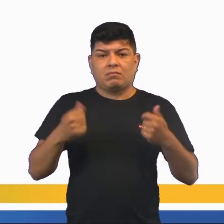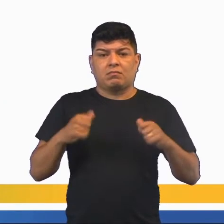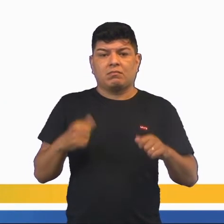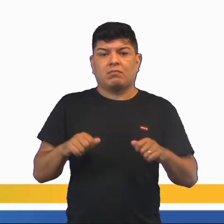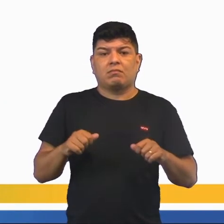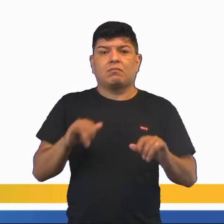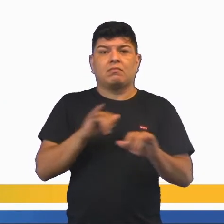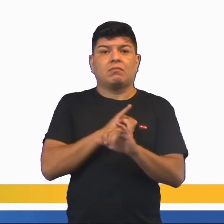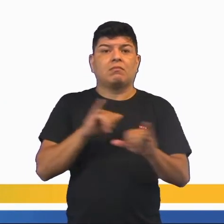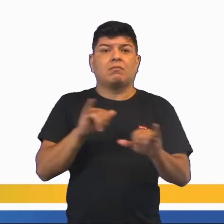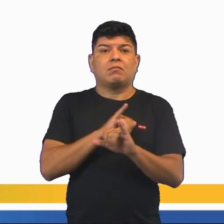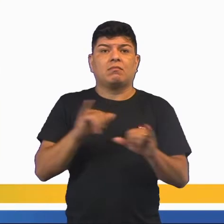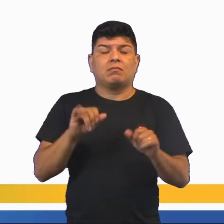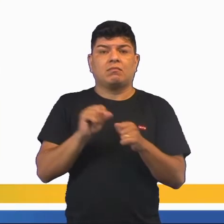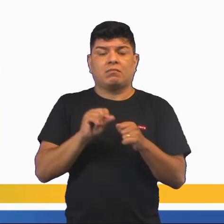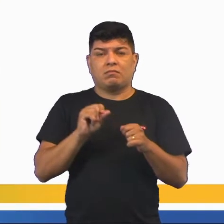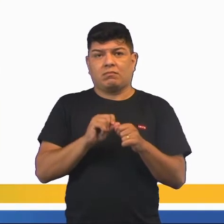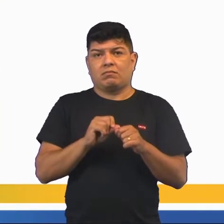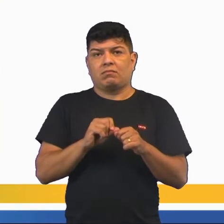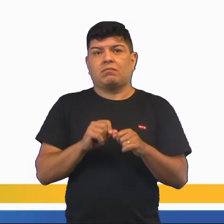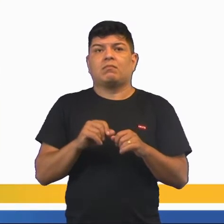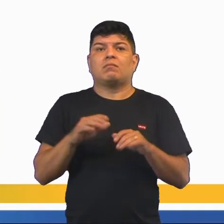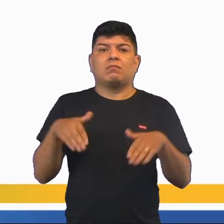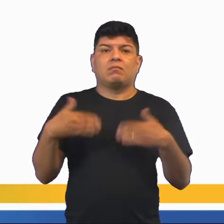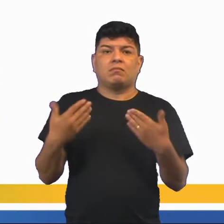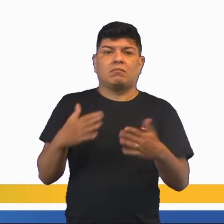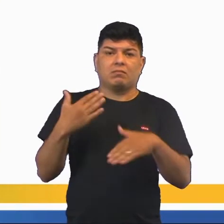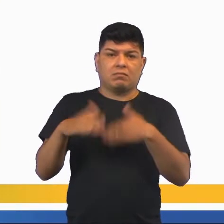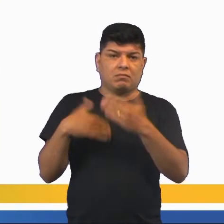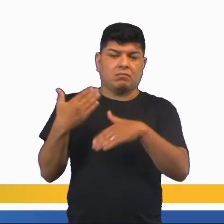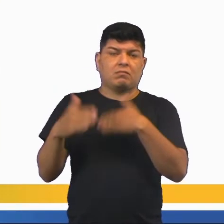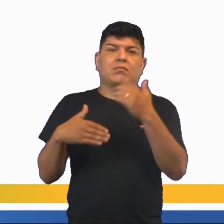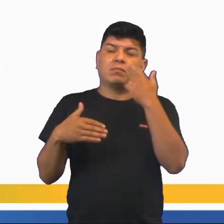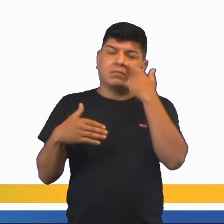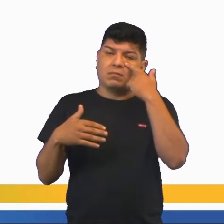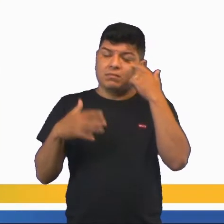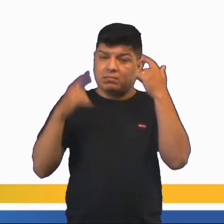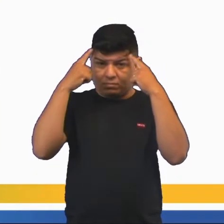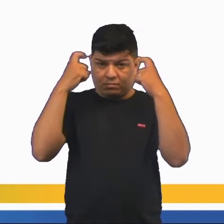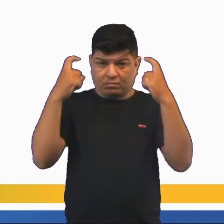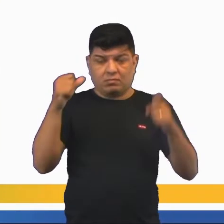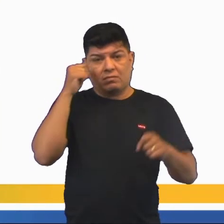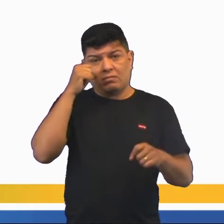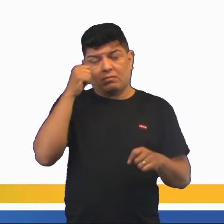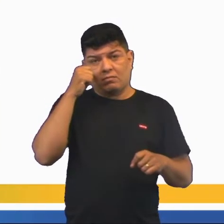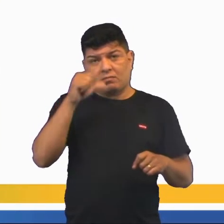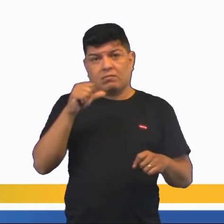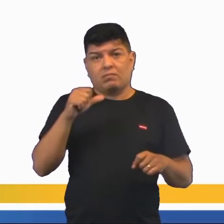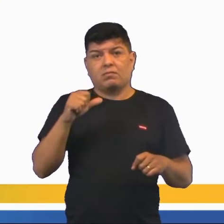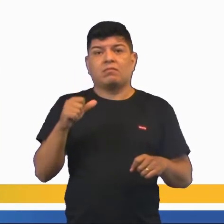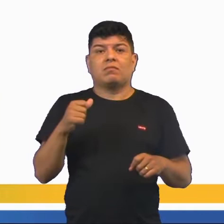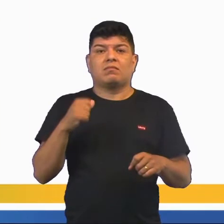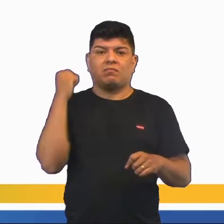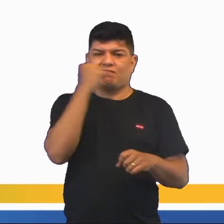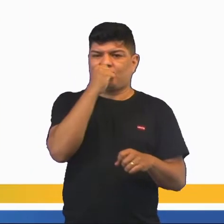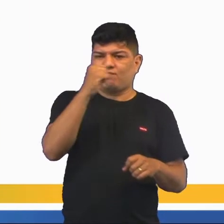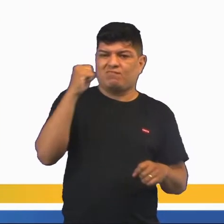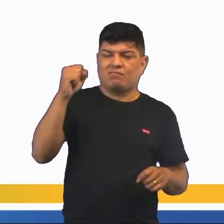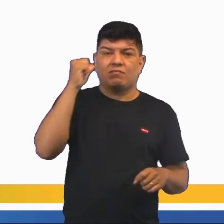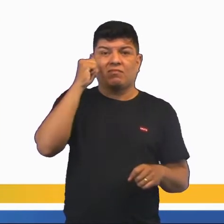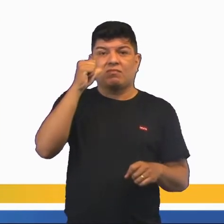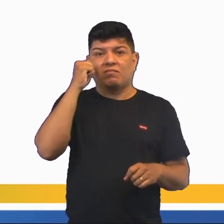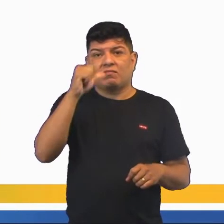terminar. Quanta propaganda já se faz sobre isso? E quais os avanços? A violência contra a mulher, a quantidade de feminicídios,